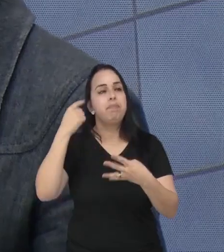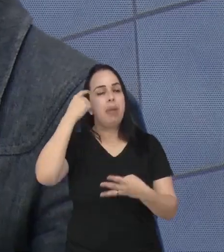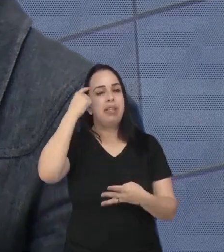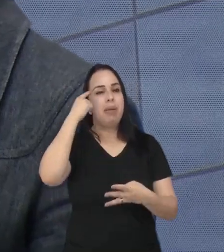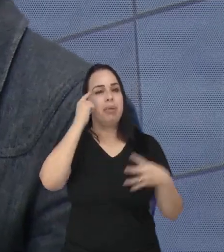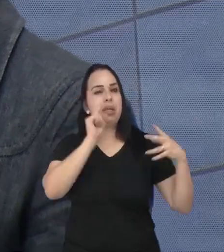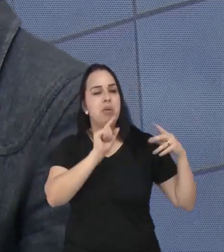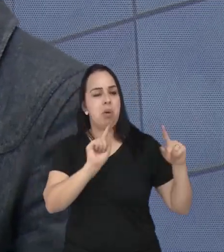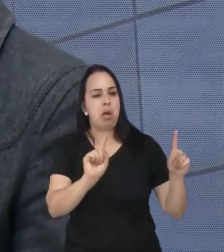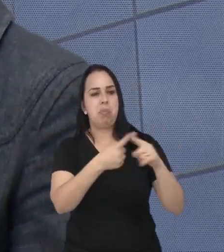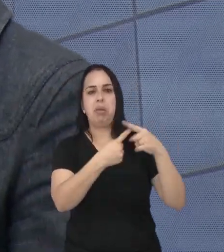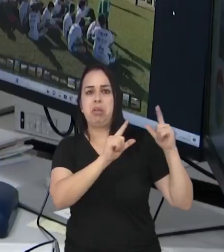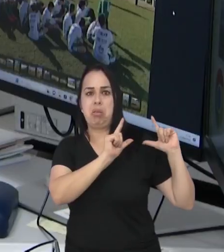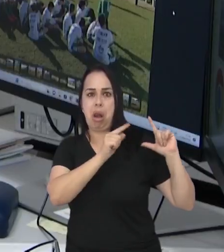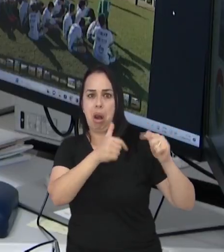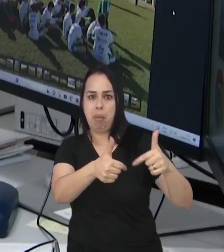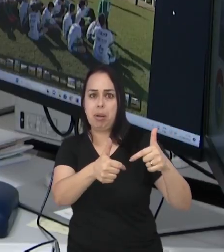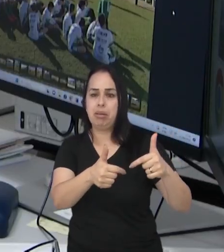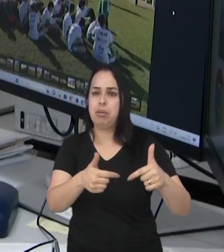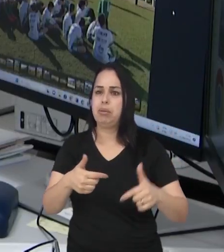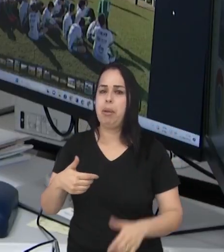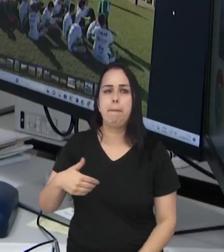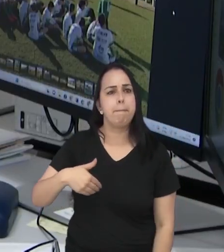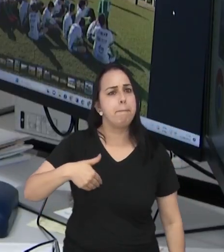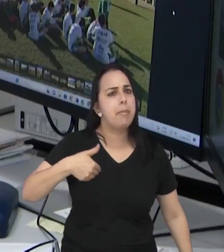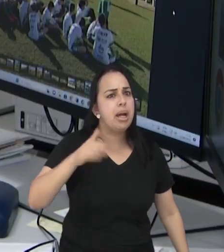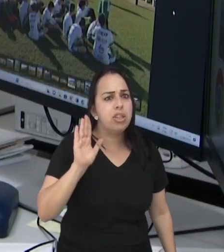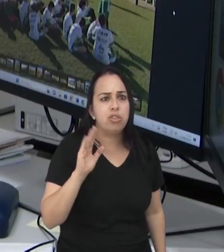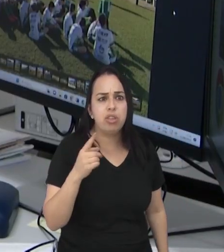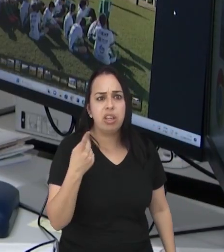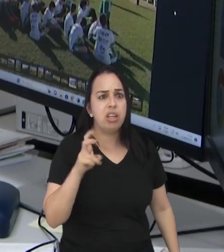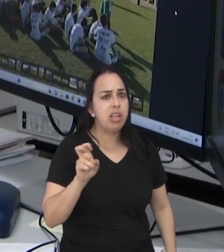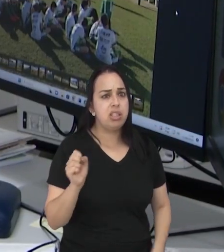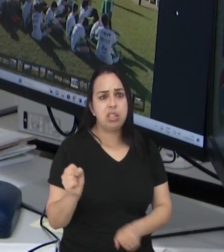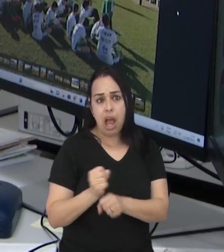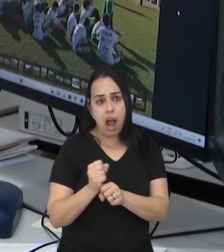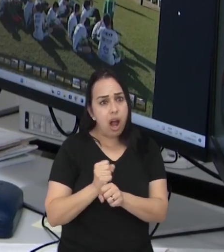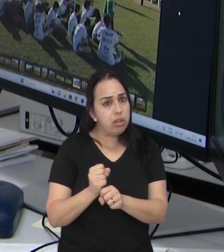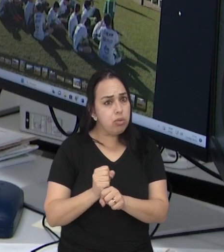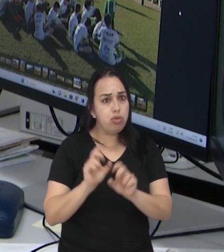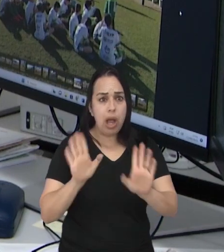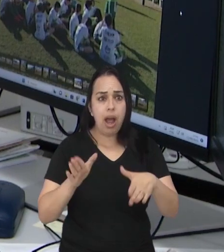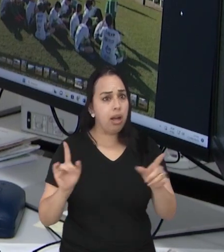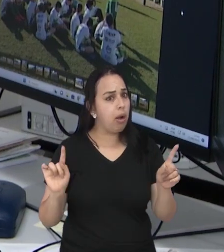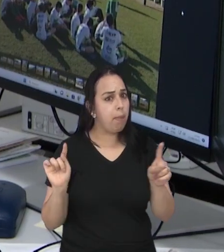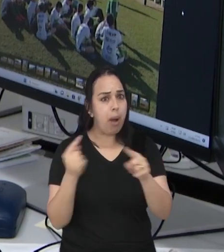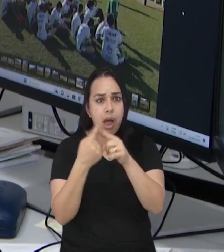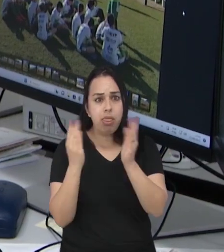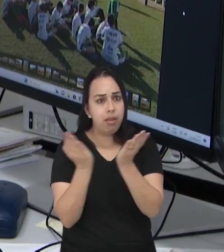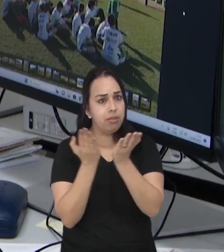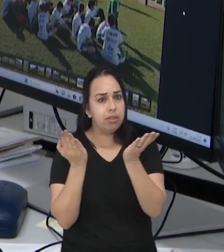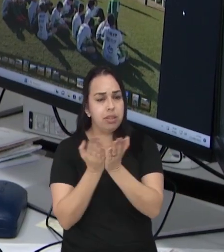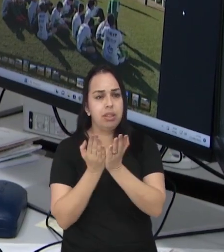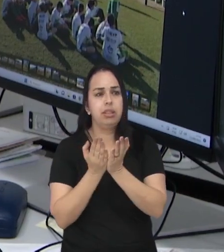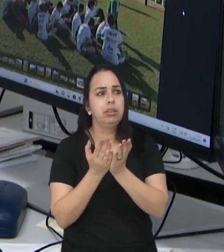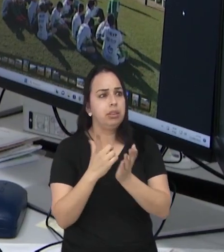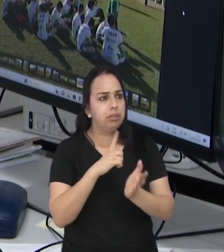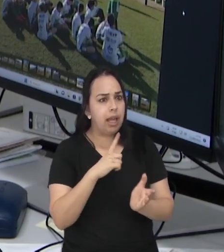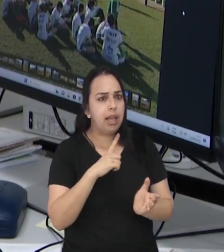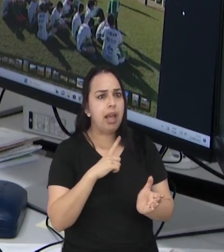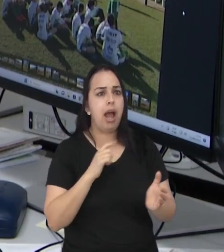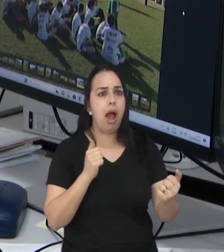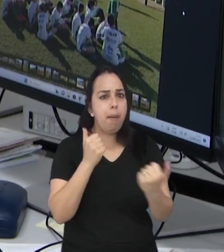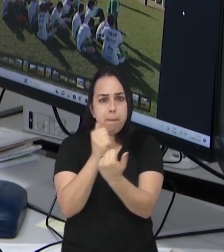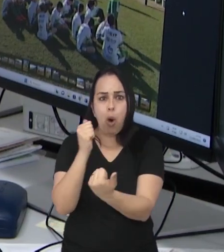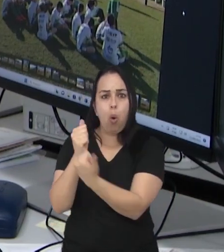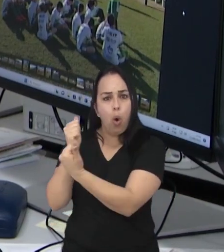a tradição do campeonato. São mais de 15 anos que a competição já existia, ela envolve todas as